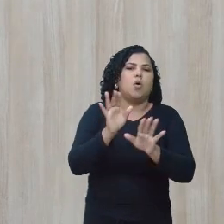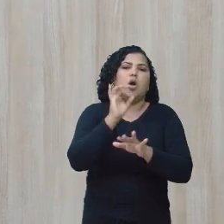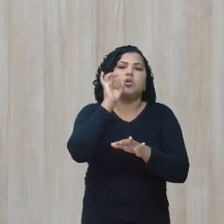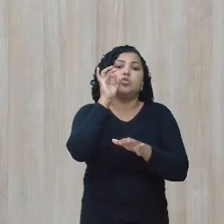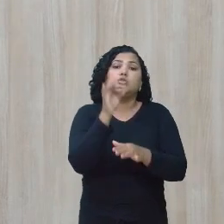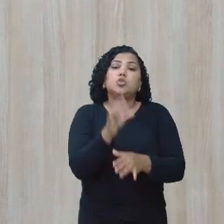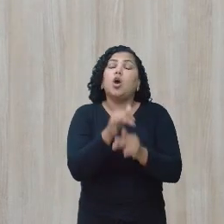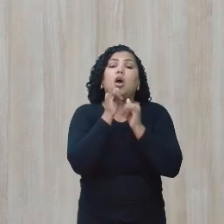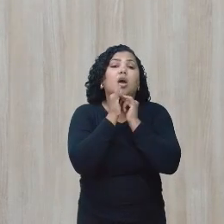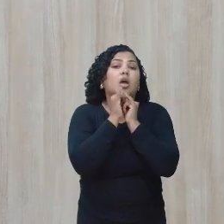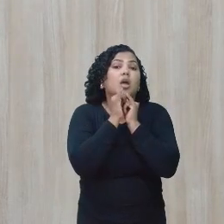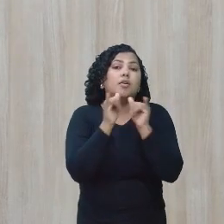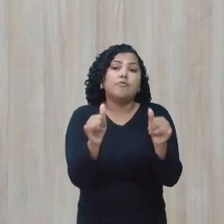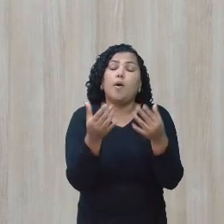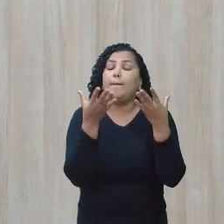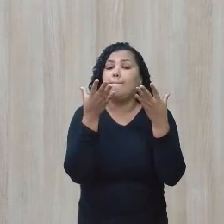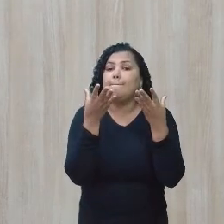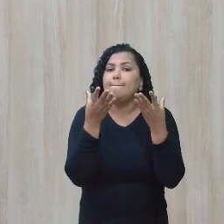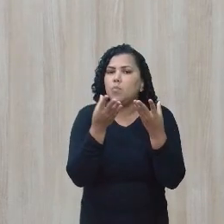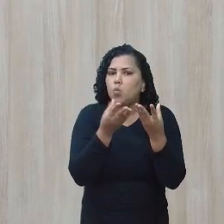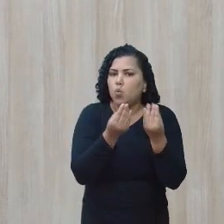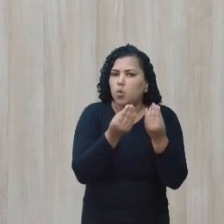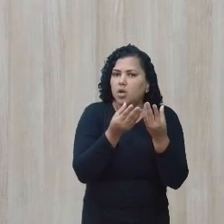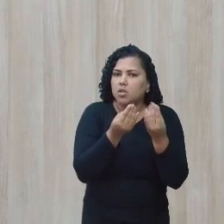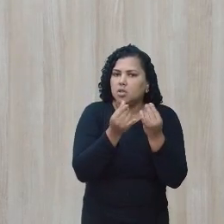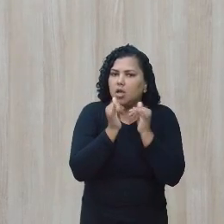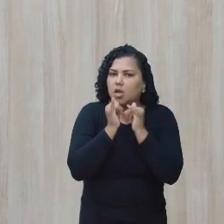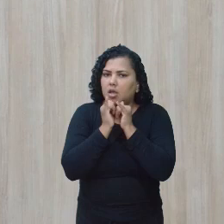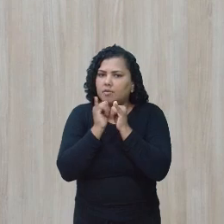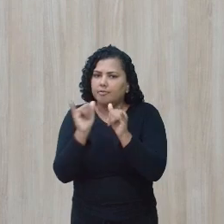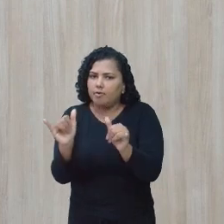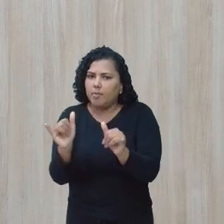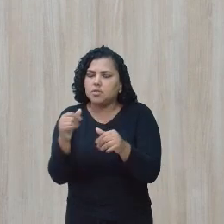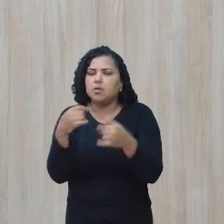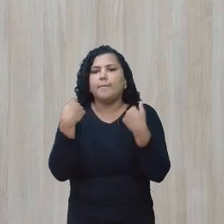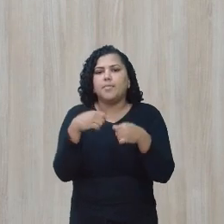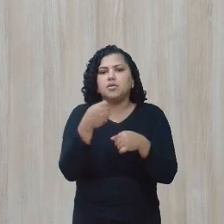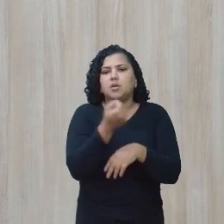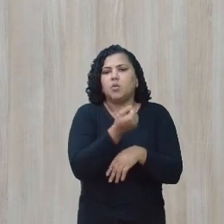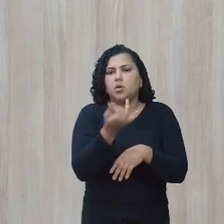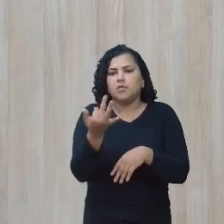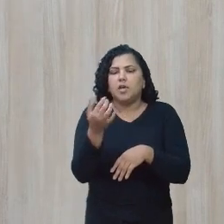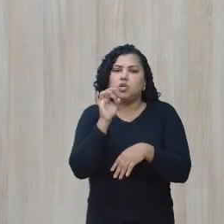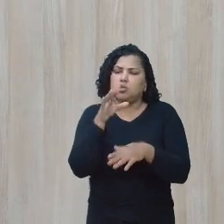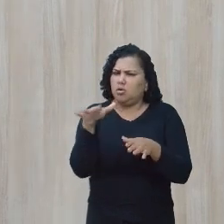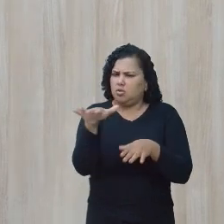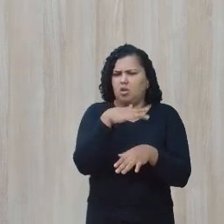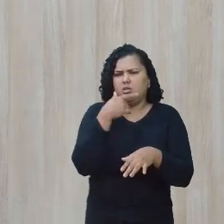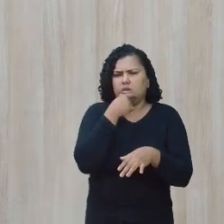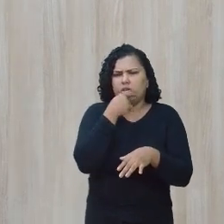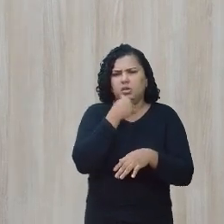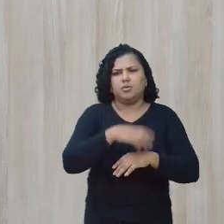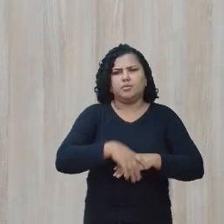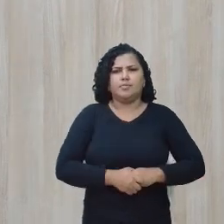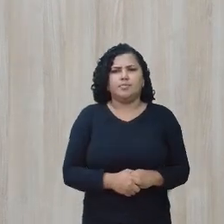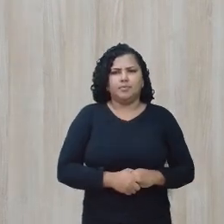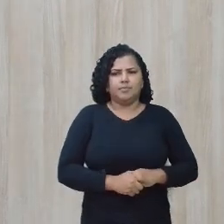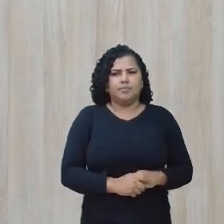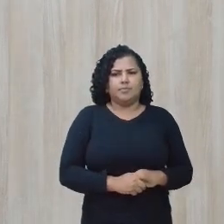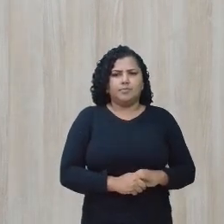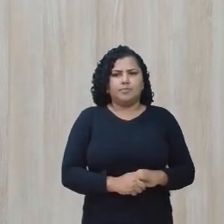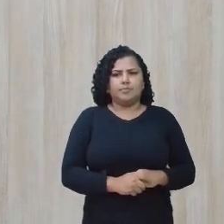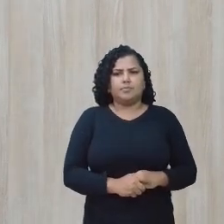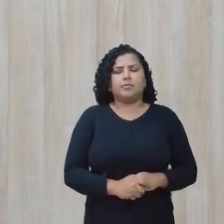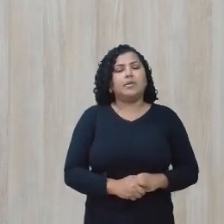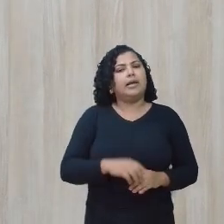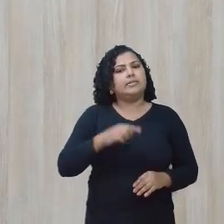quer muita informação. Então, tem quanto quantificar. Pelo menos em inglês, né? Então, temos